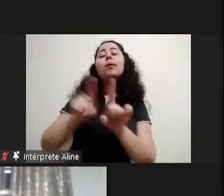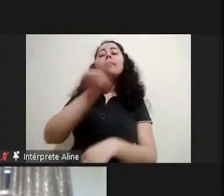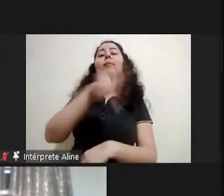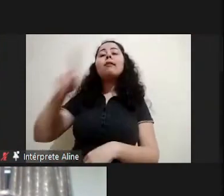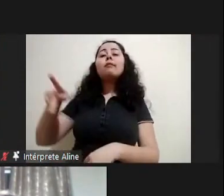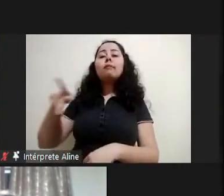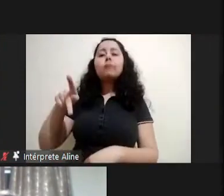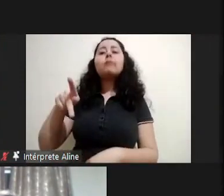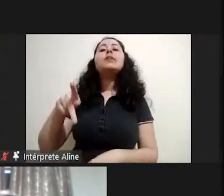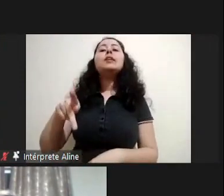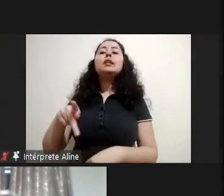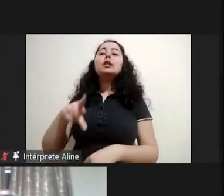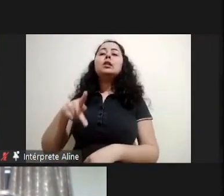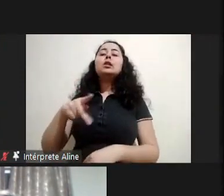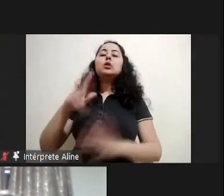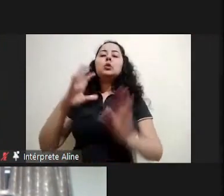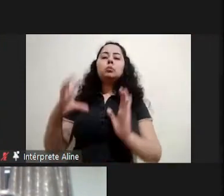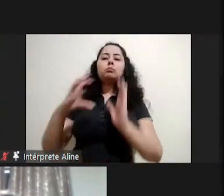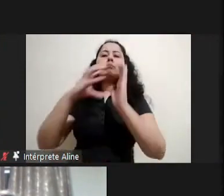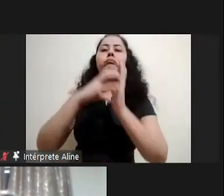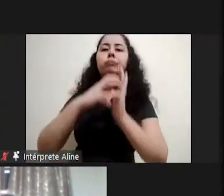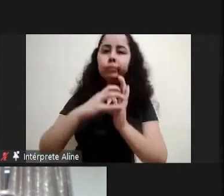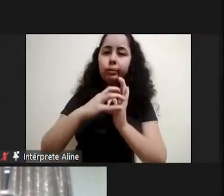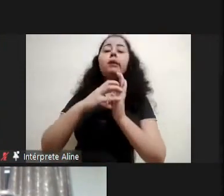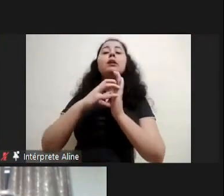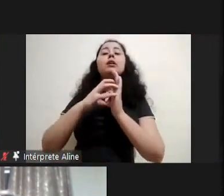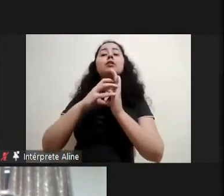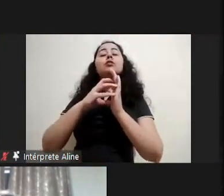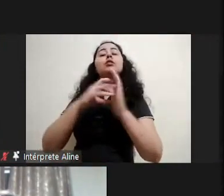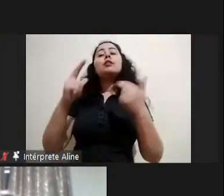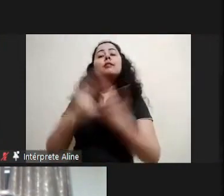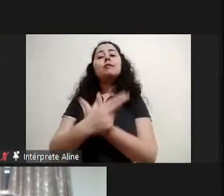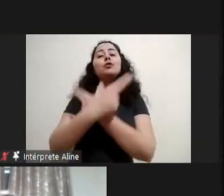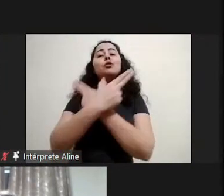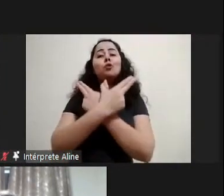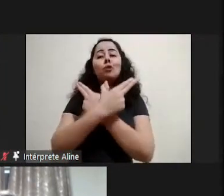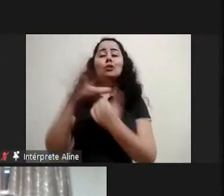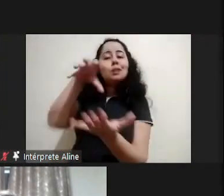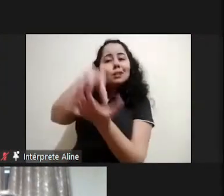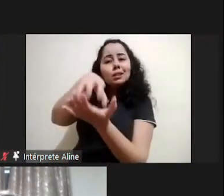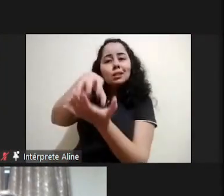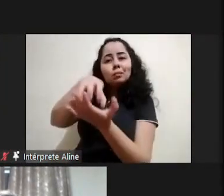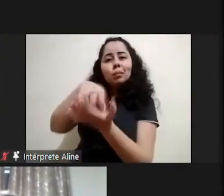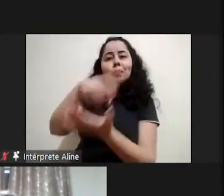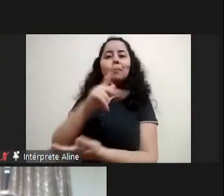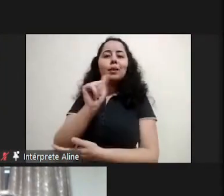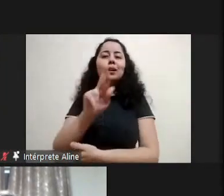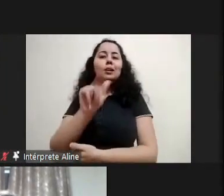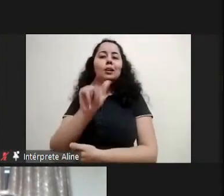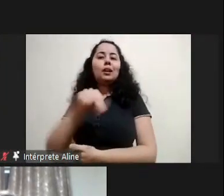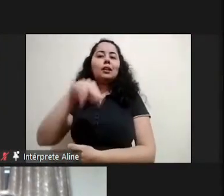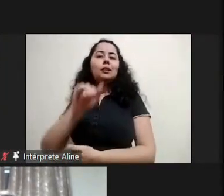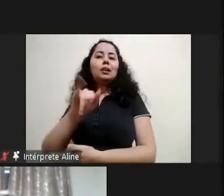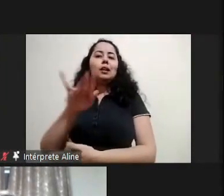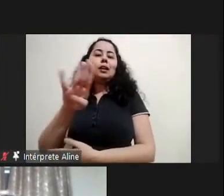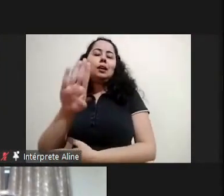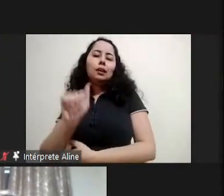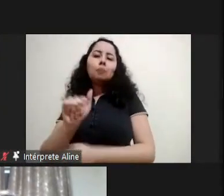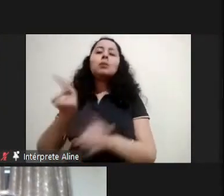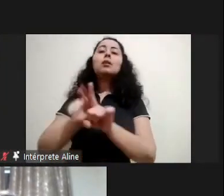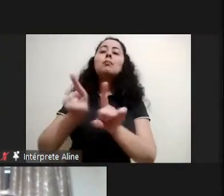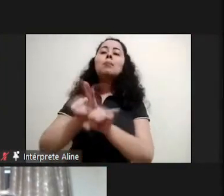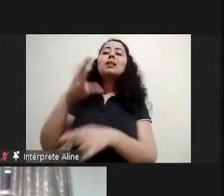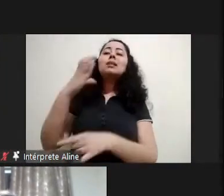de Viçosa, campus Rio Paranaíba, tinha experiência na área de Ciências Contábeis, com ênfase